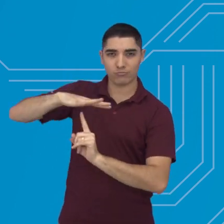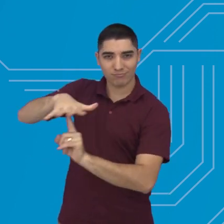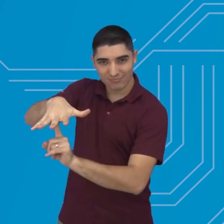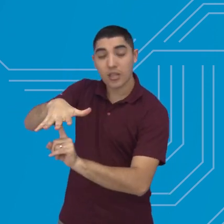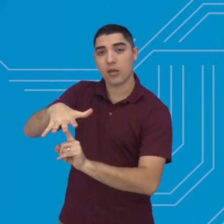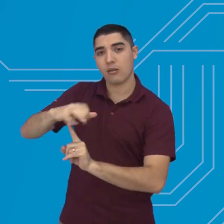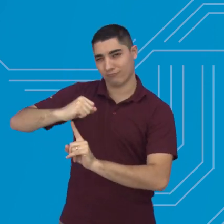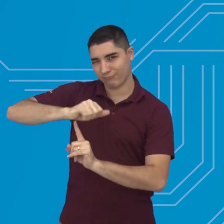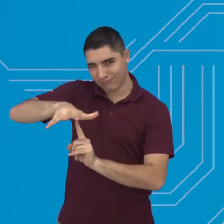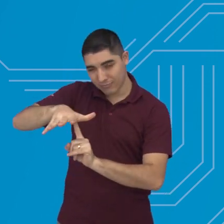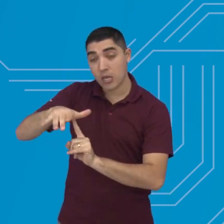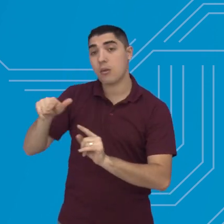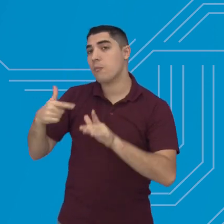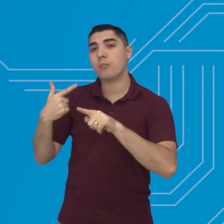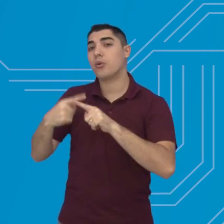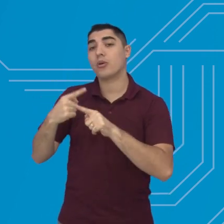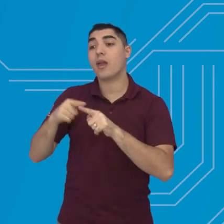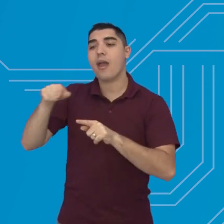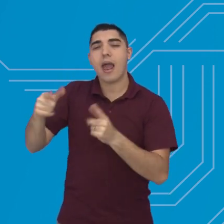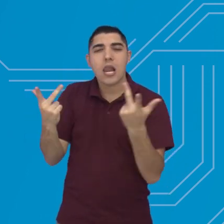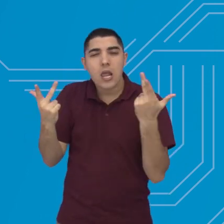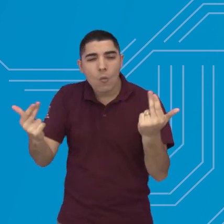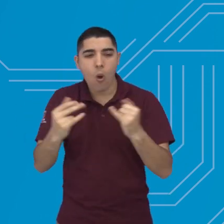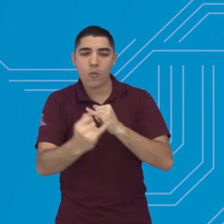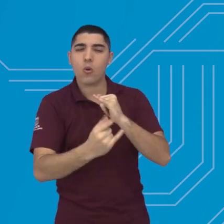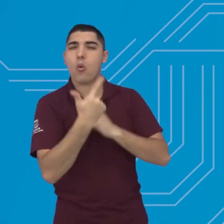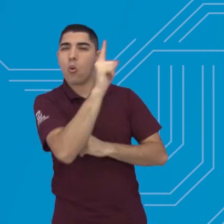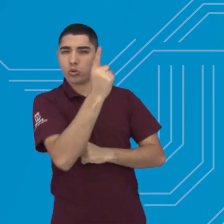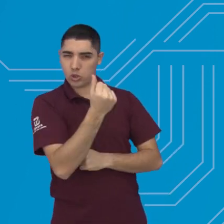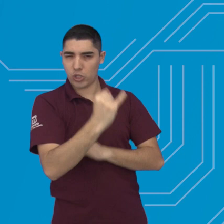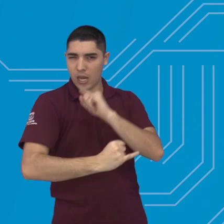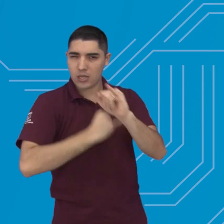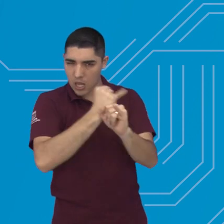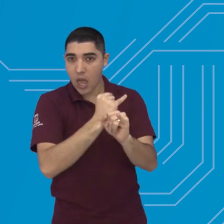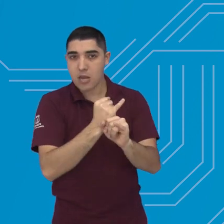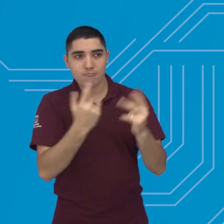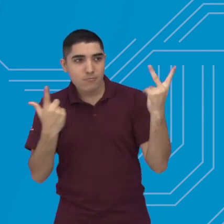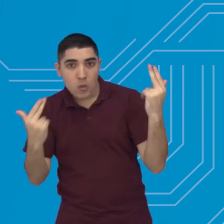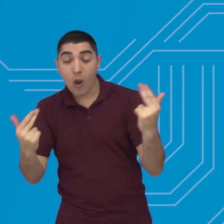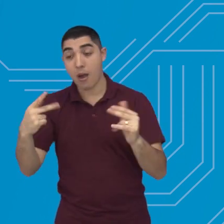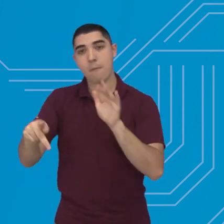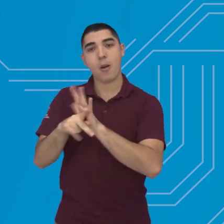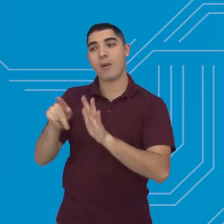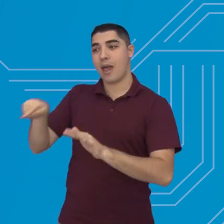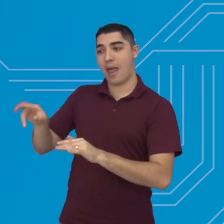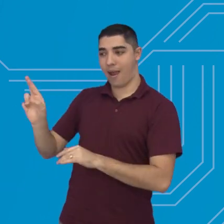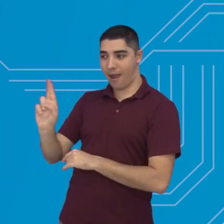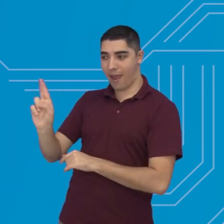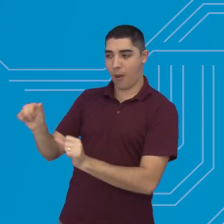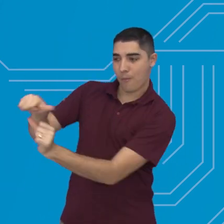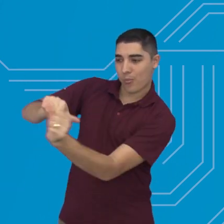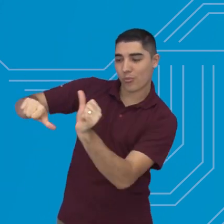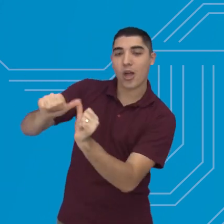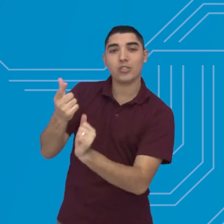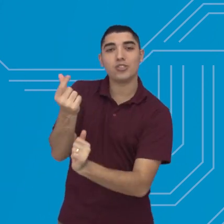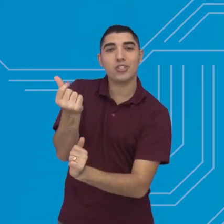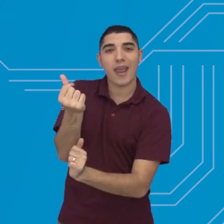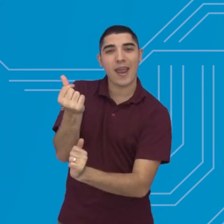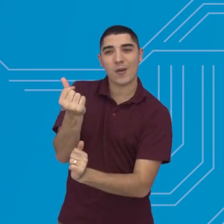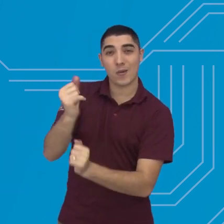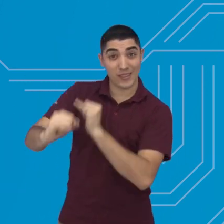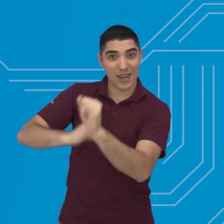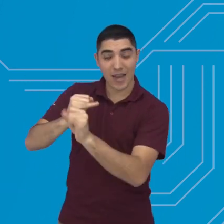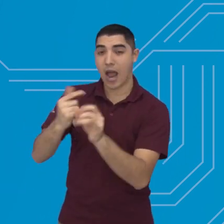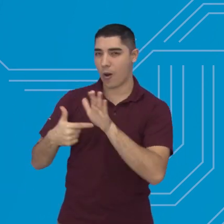é modernizar nossa economia, a exemplo das criptomoedas, e fazer do nosso real uma moeda digital. Ela traz mais